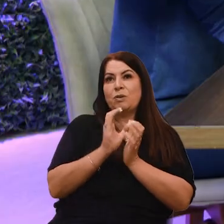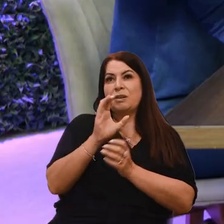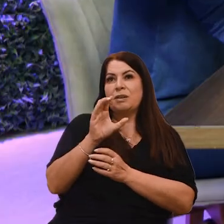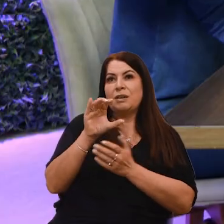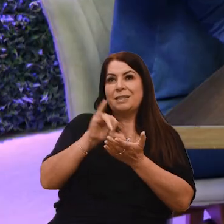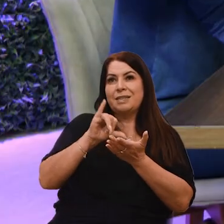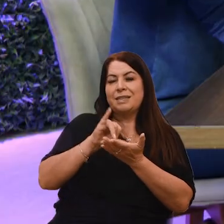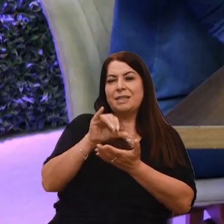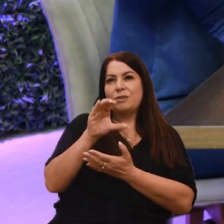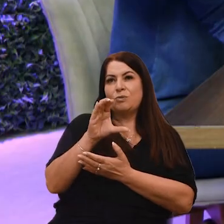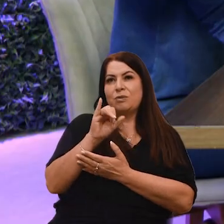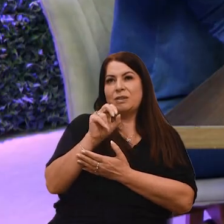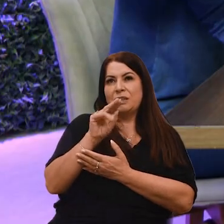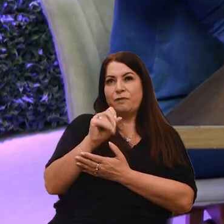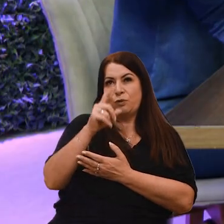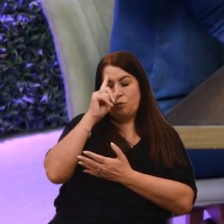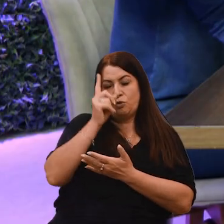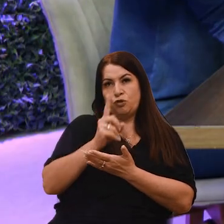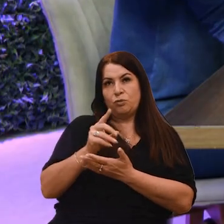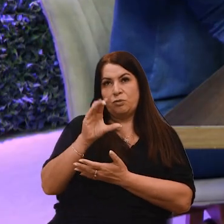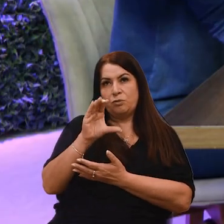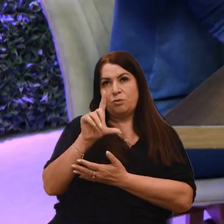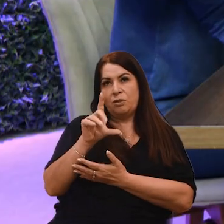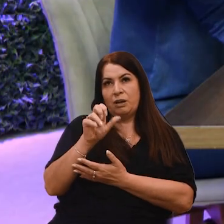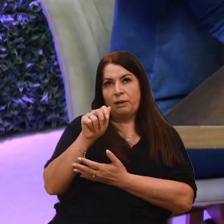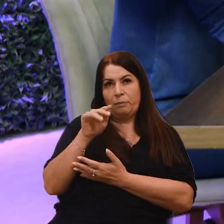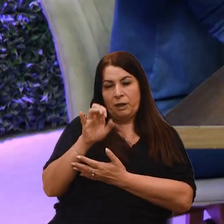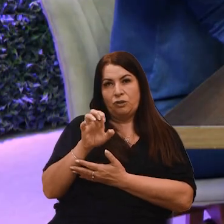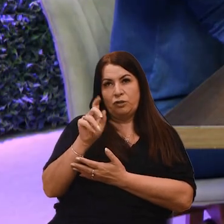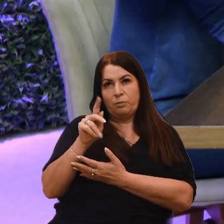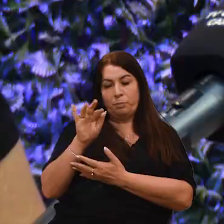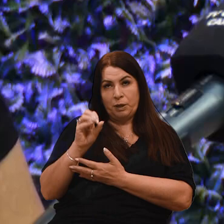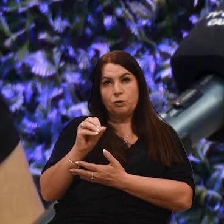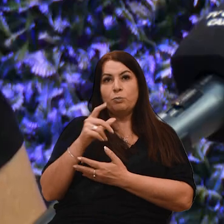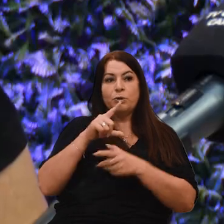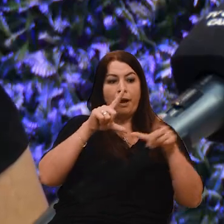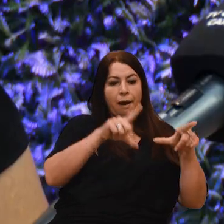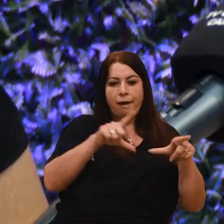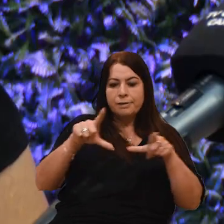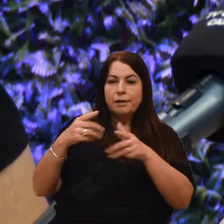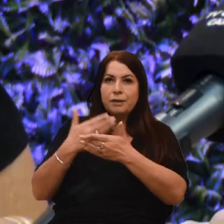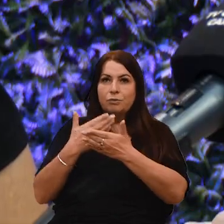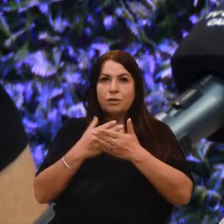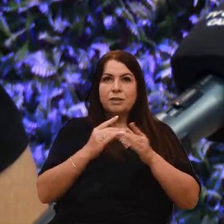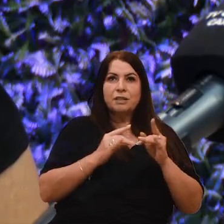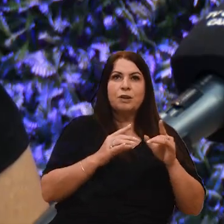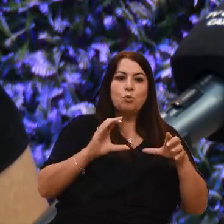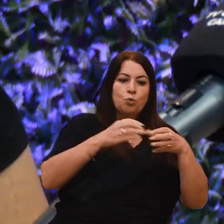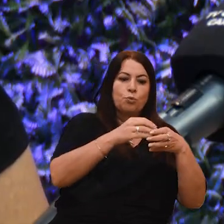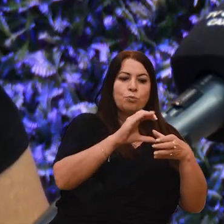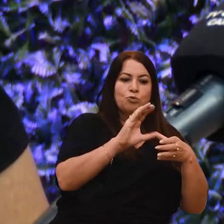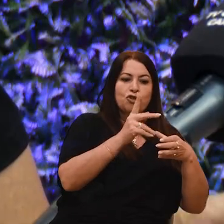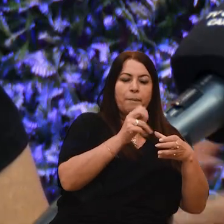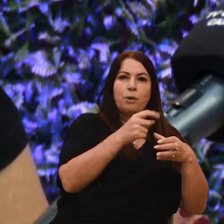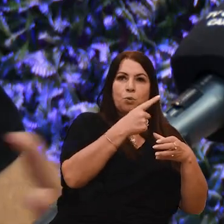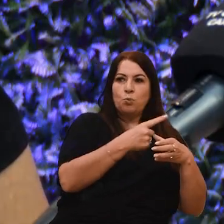que era a ditadura que tinha no Clemente Pinto, fazendo isso aí. Passando em salas de aula, tinha a chapa 1 e a chapa